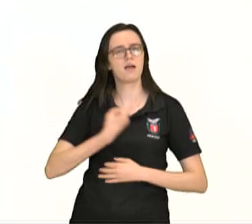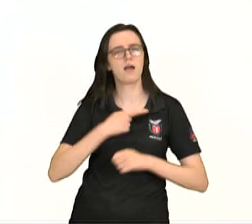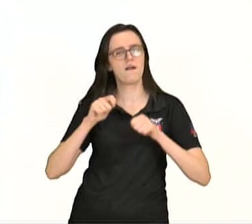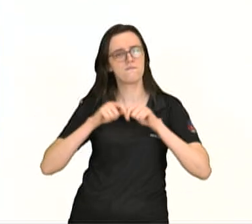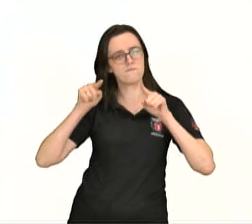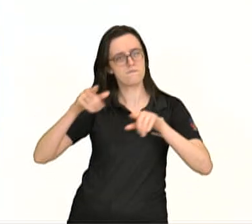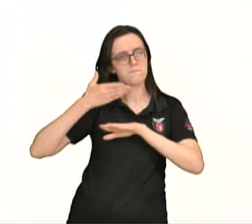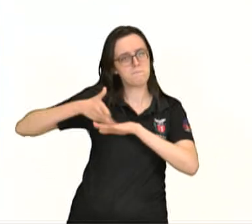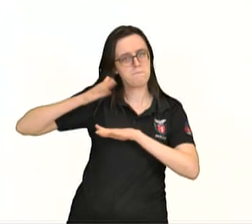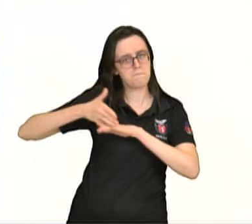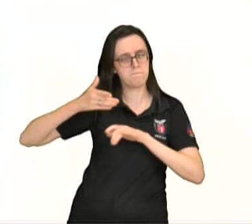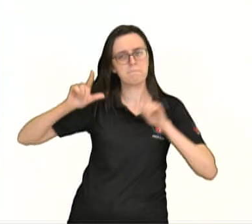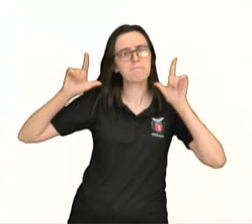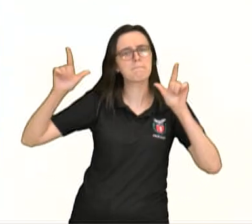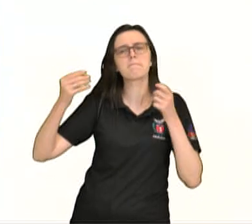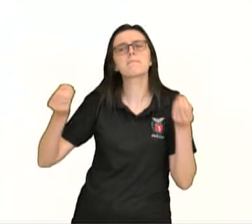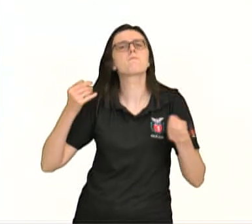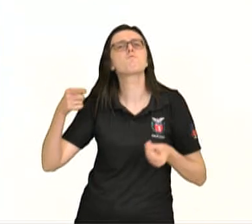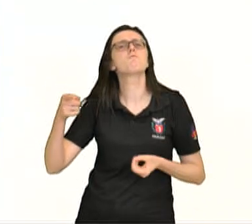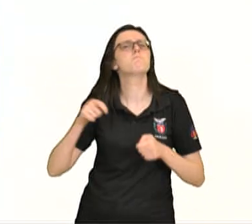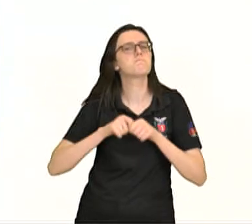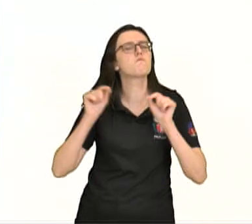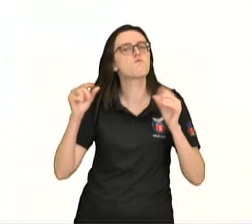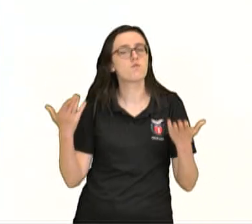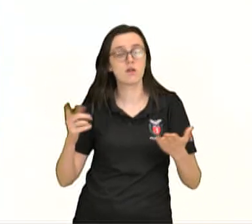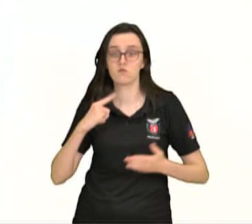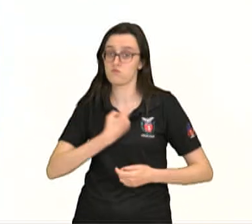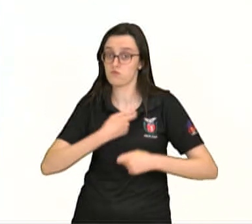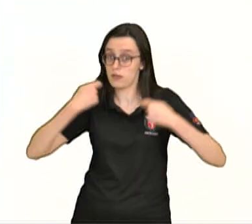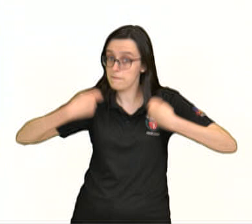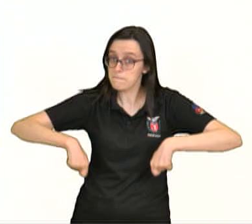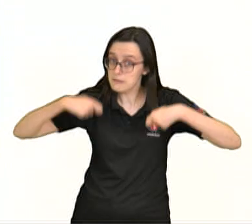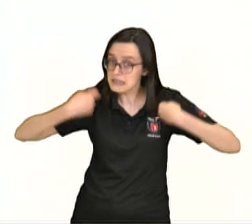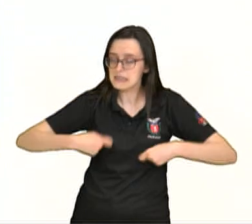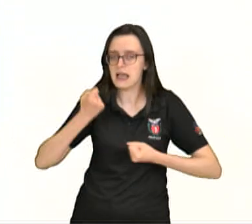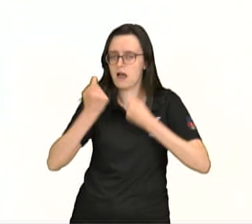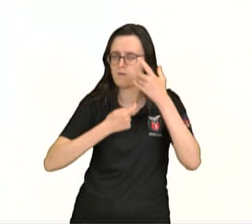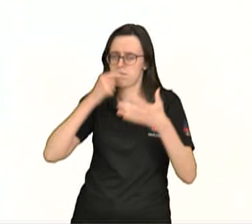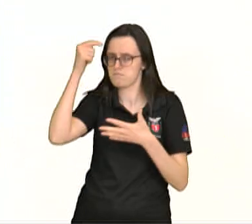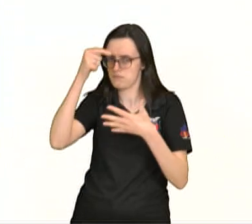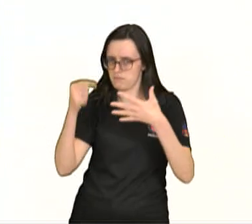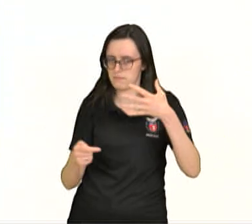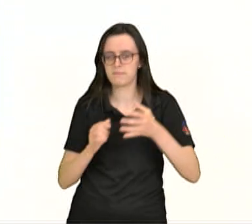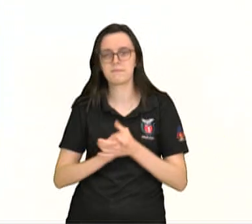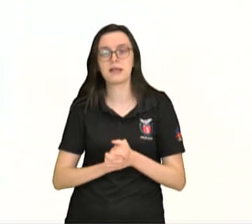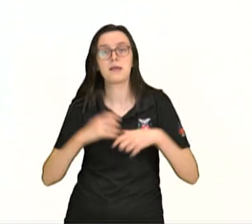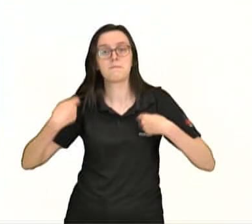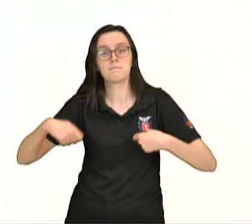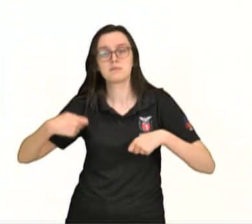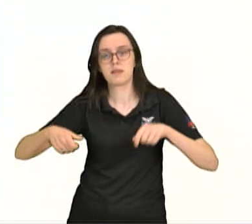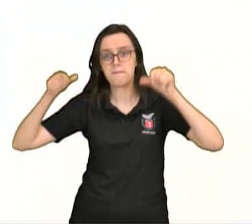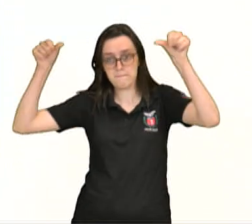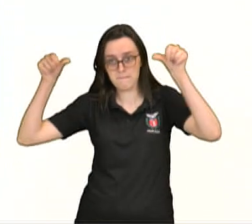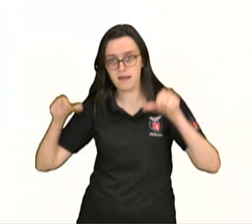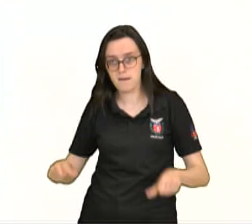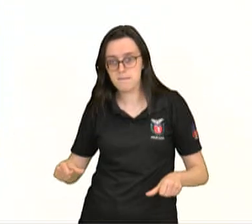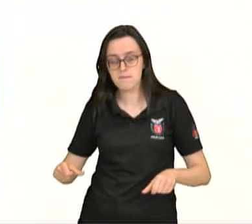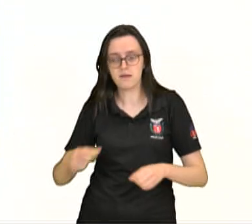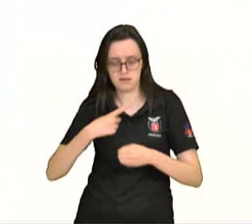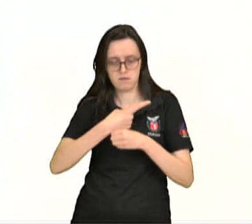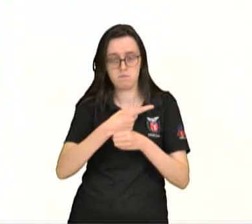essa prática corporal de aventura, que é a orientação? Então, a gente precisa de alguns itens. Mapa,